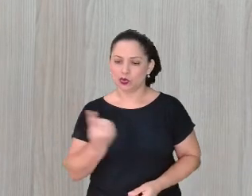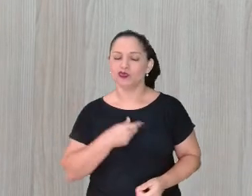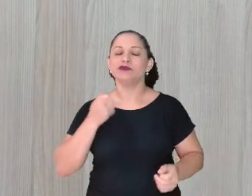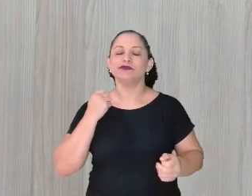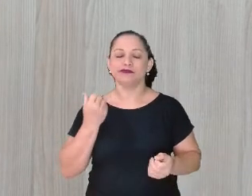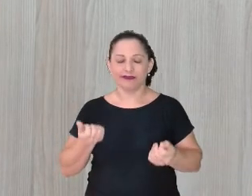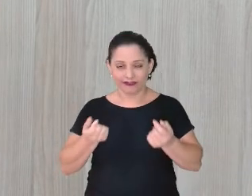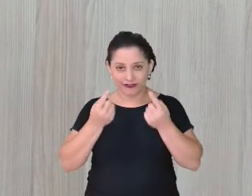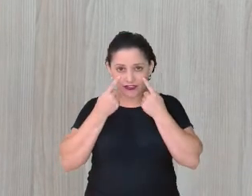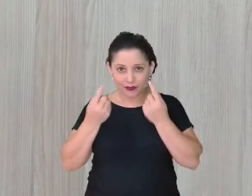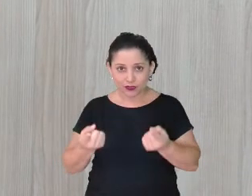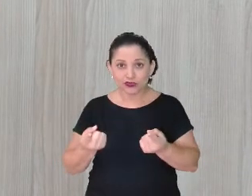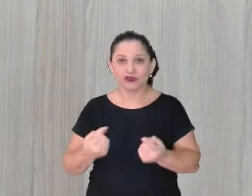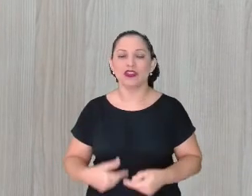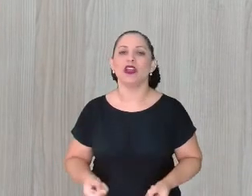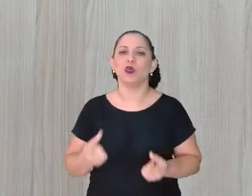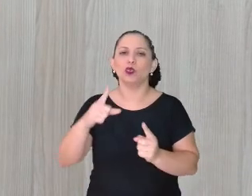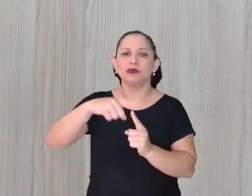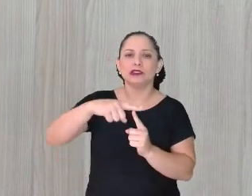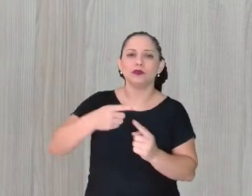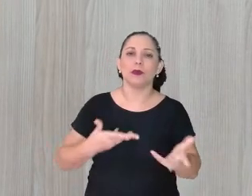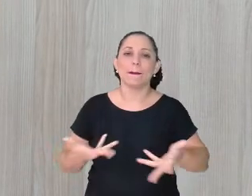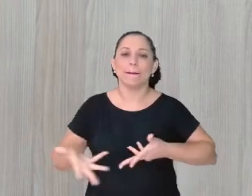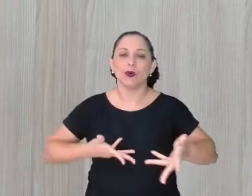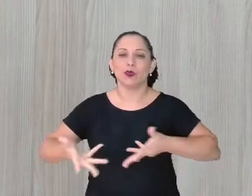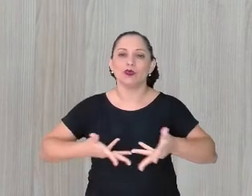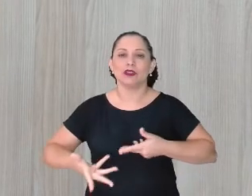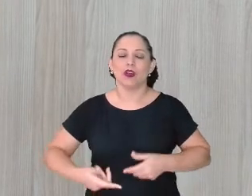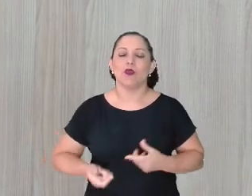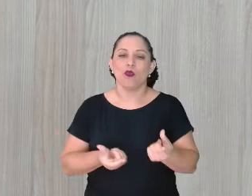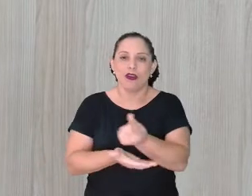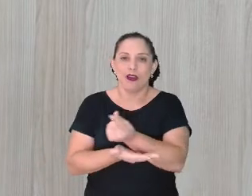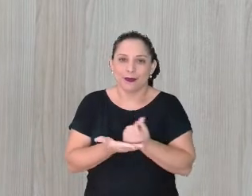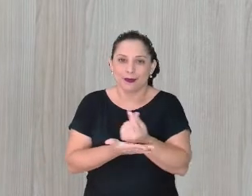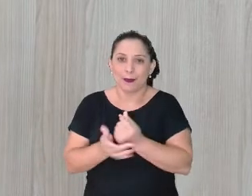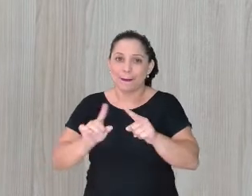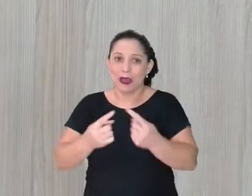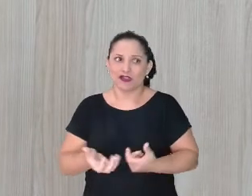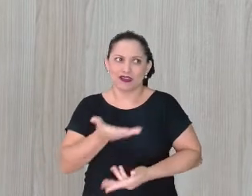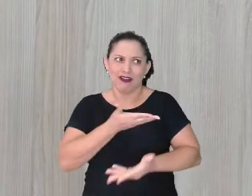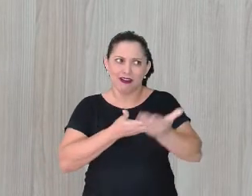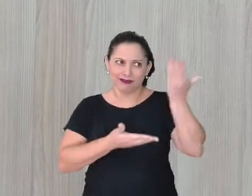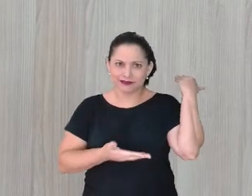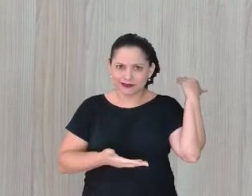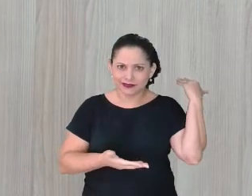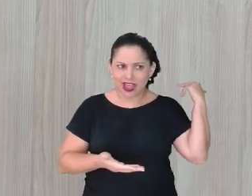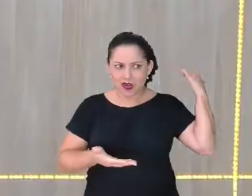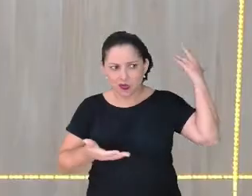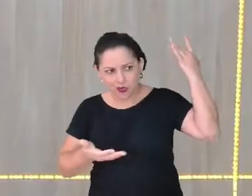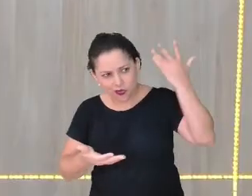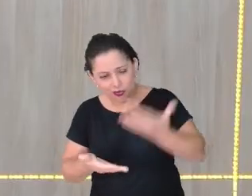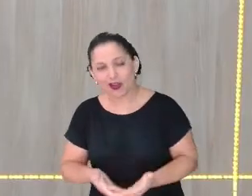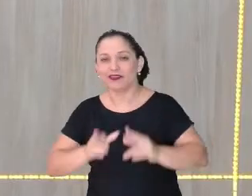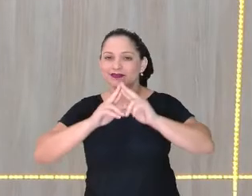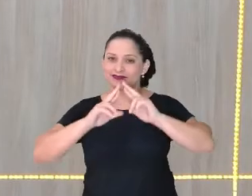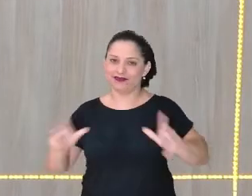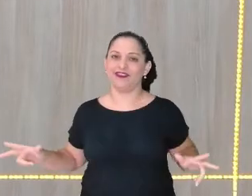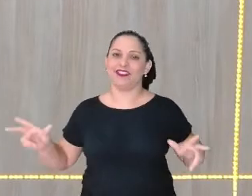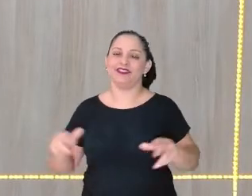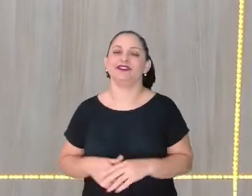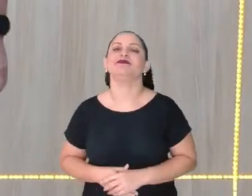nesse modo de produção capitalista, certo? Mas ao longo da história foi diferente aí, né? Aí a gente vai trabalhar isso aí.